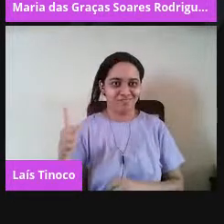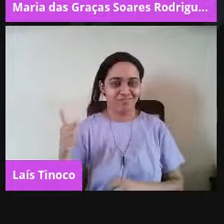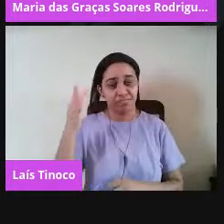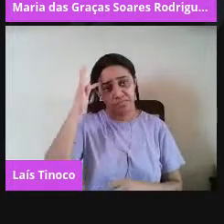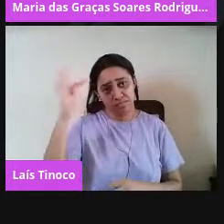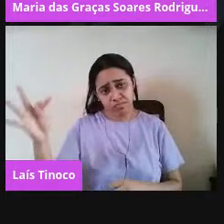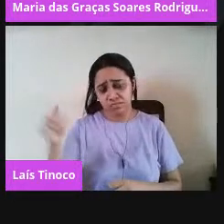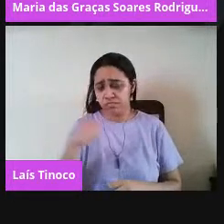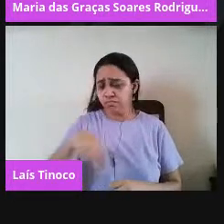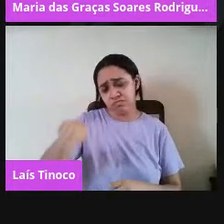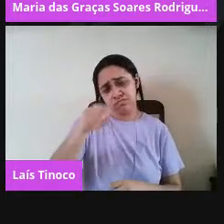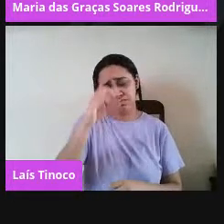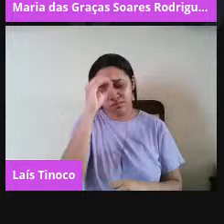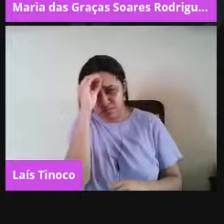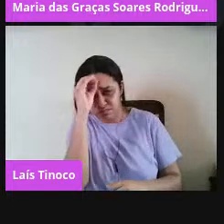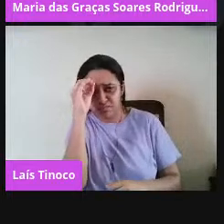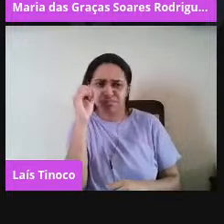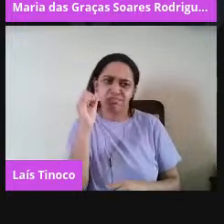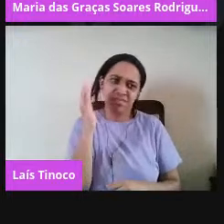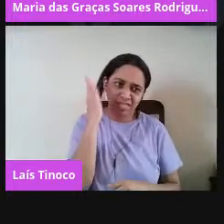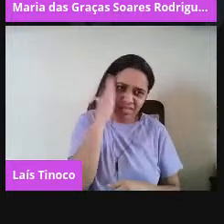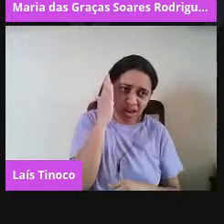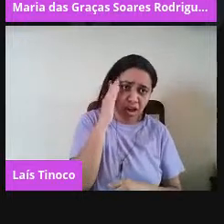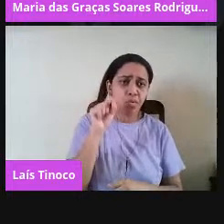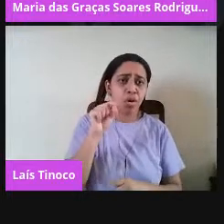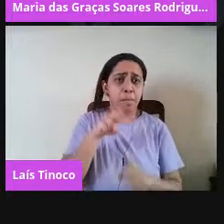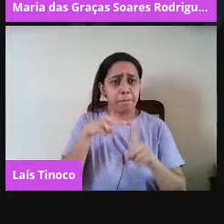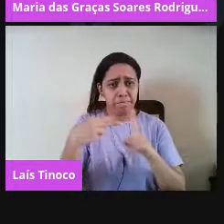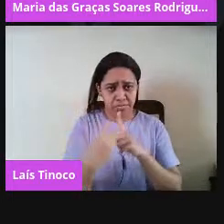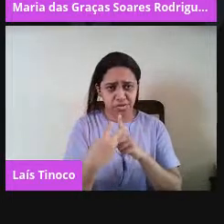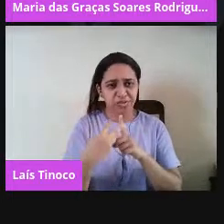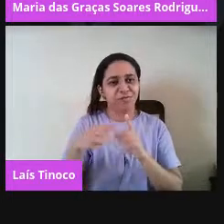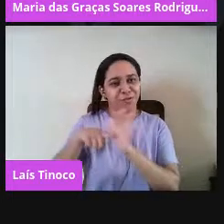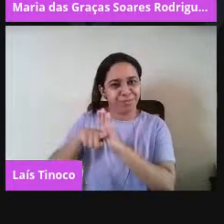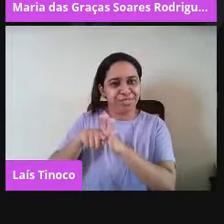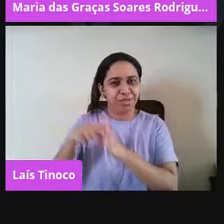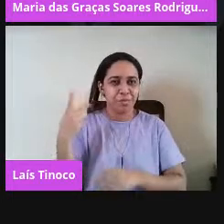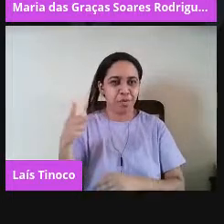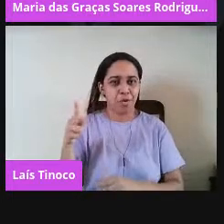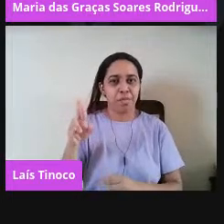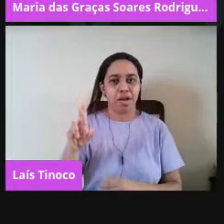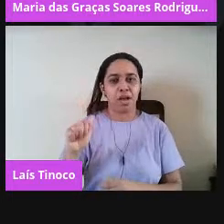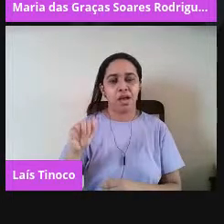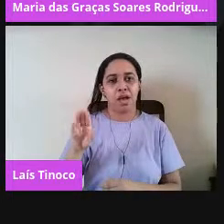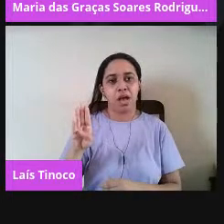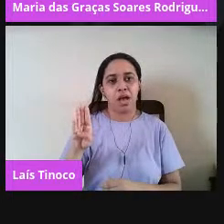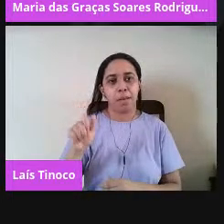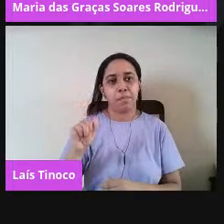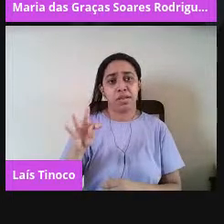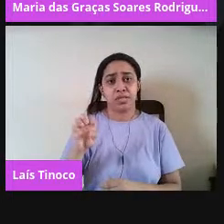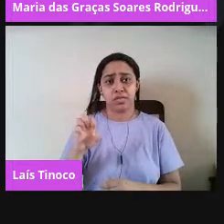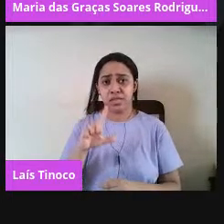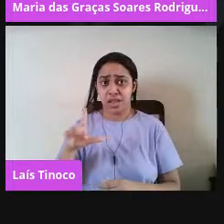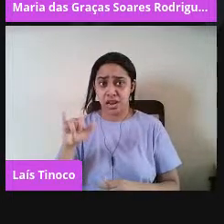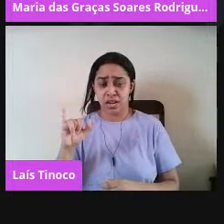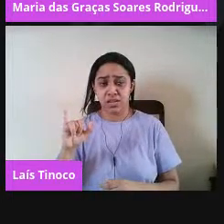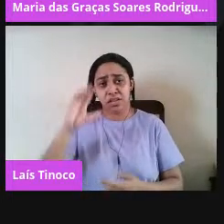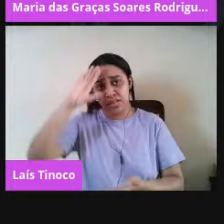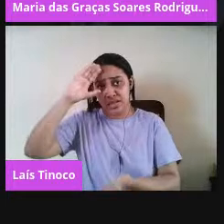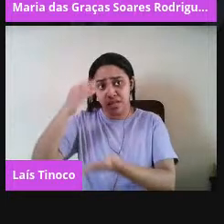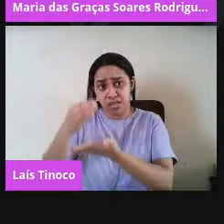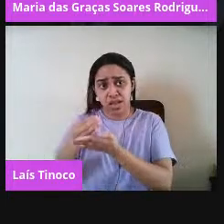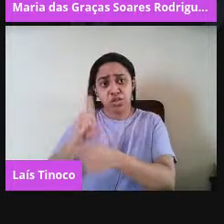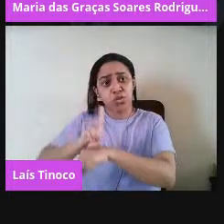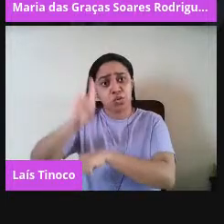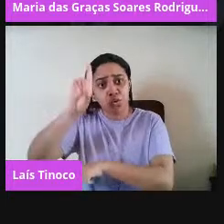não sei, deve ter alguém que trabalhe com a perspectiva de Rabatelli. A tese dele de doutorado é sobre ponto de vista. E